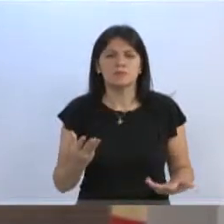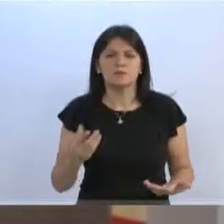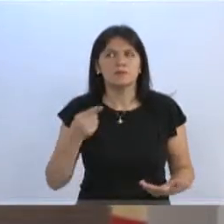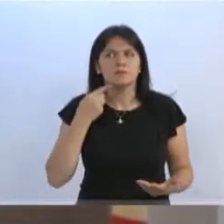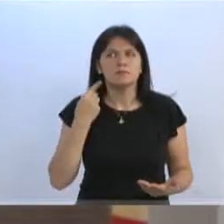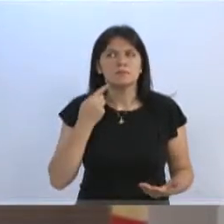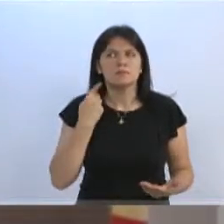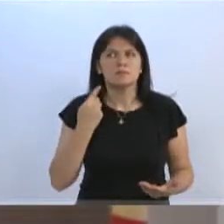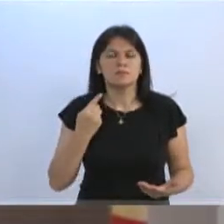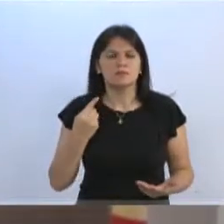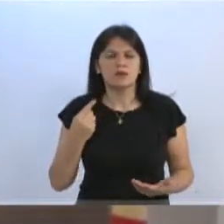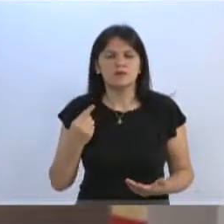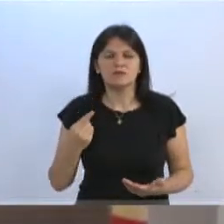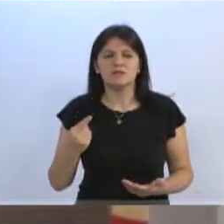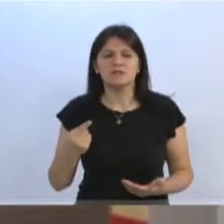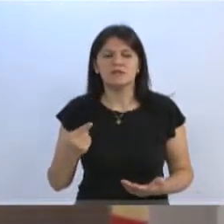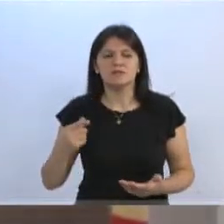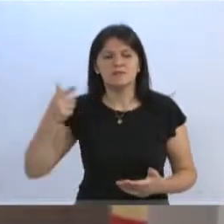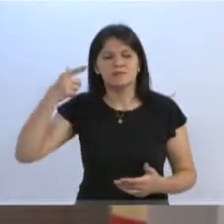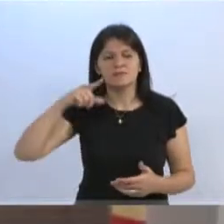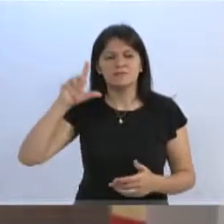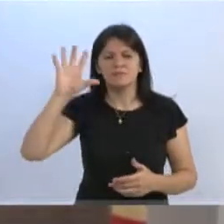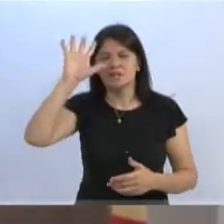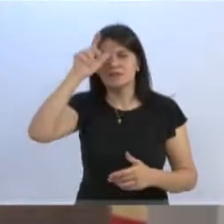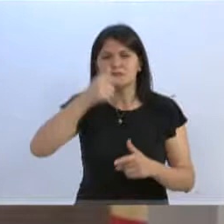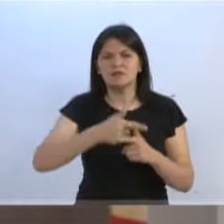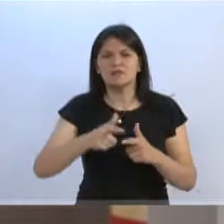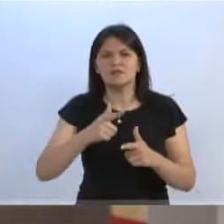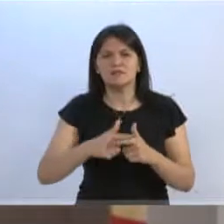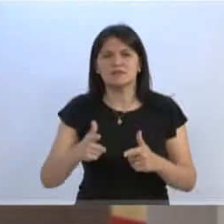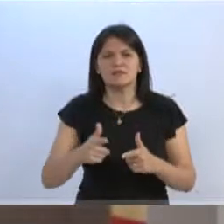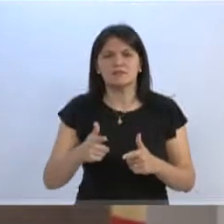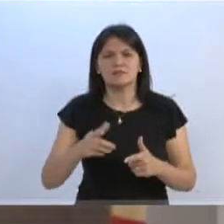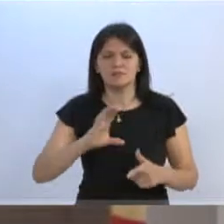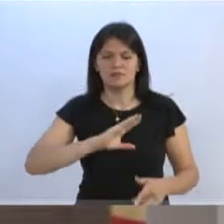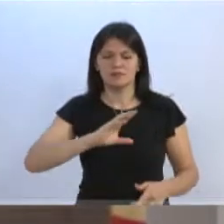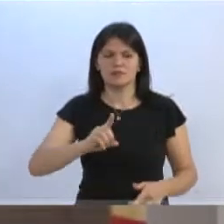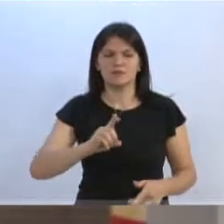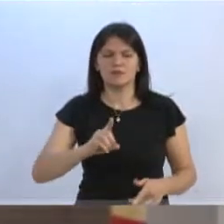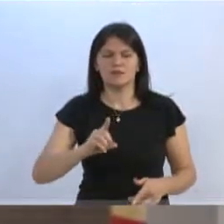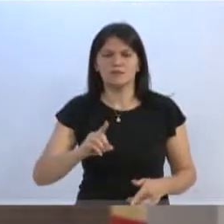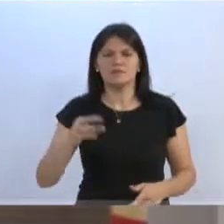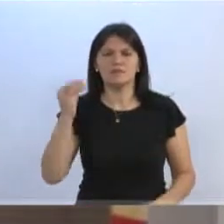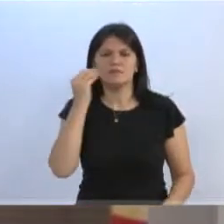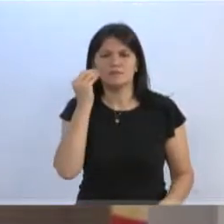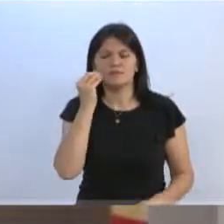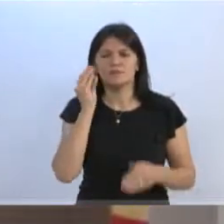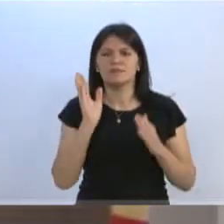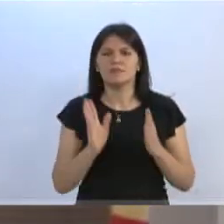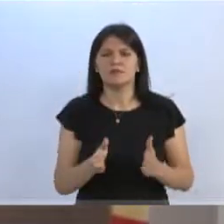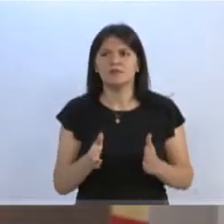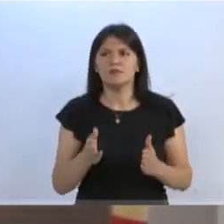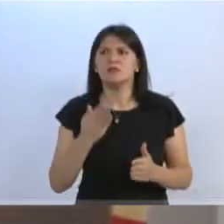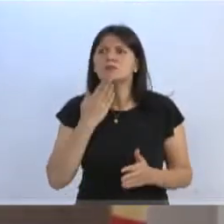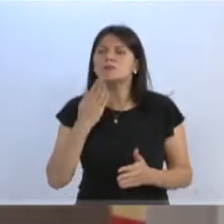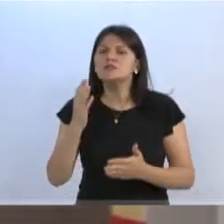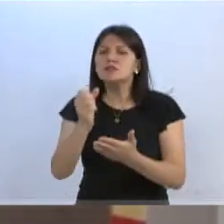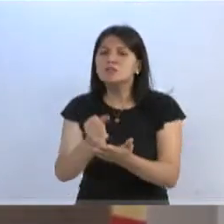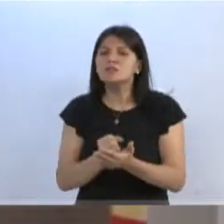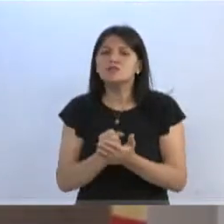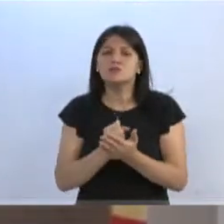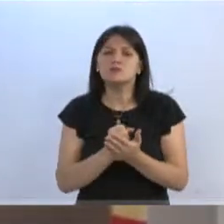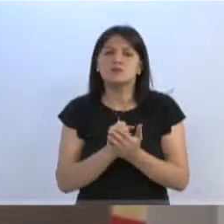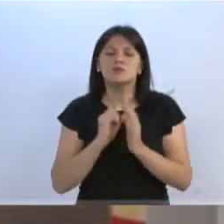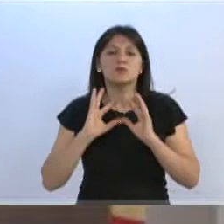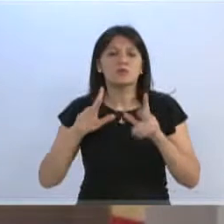não conseguir resolver como coordenador, estou tentando agora pedir a colaboração de todos os